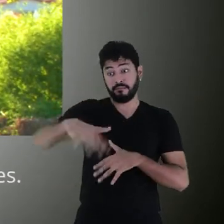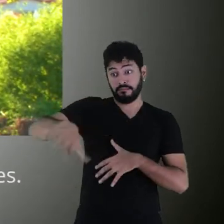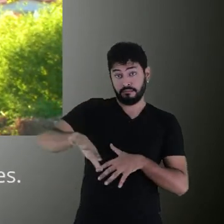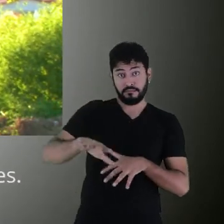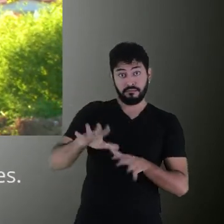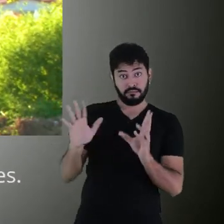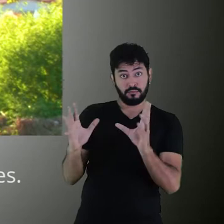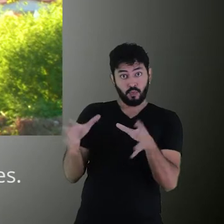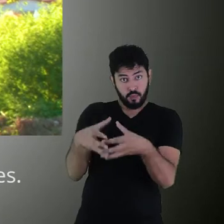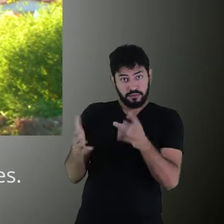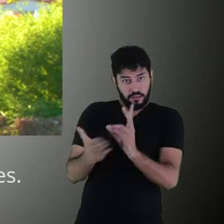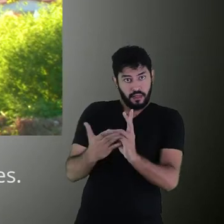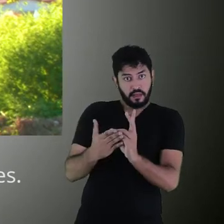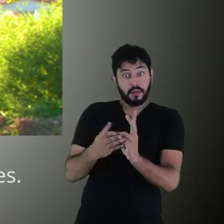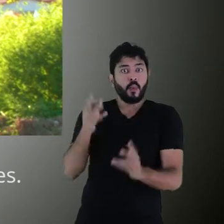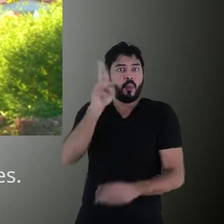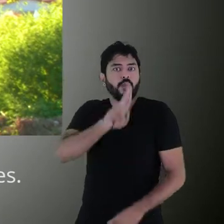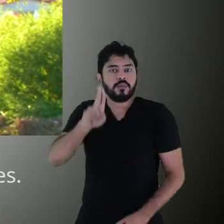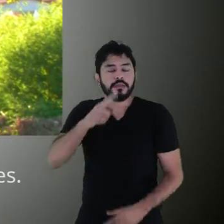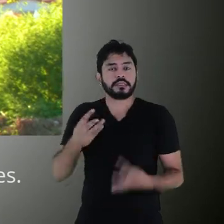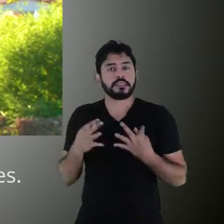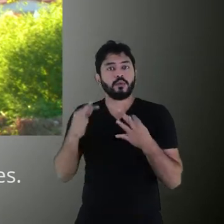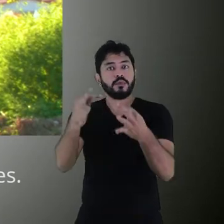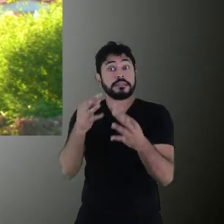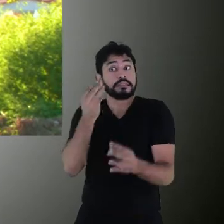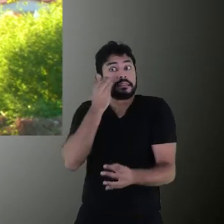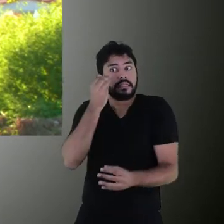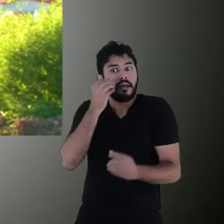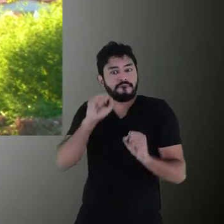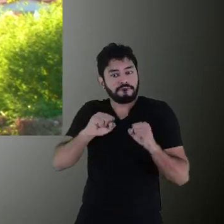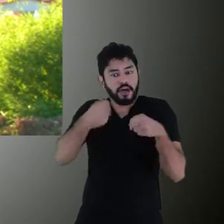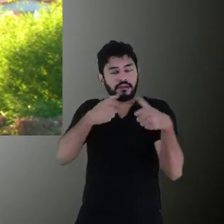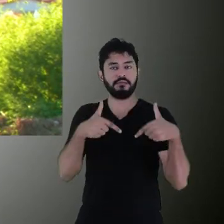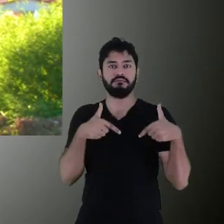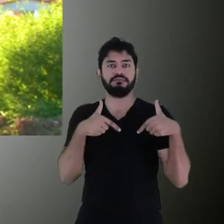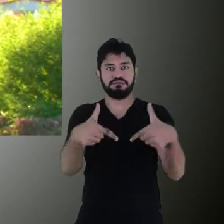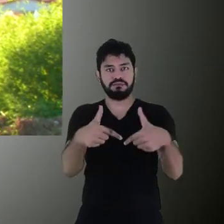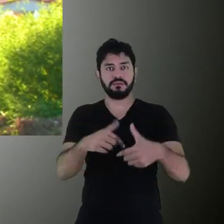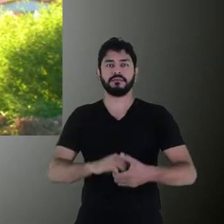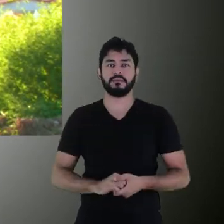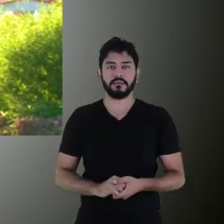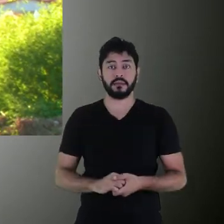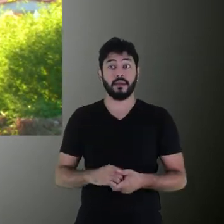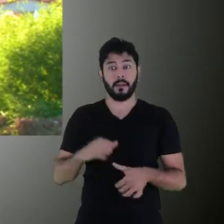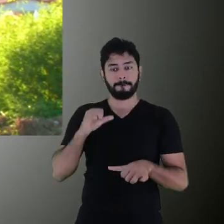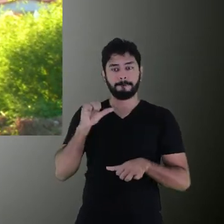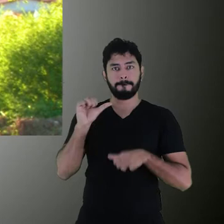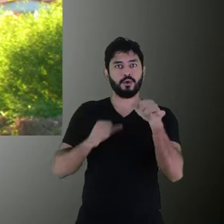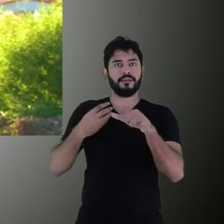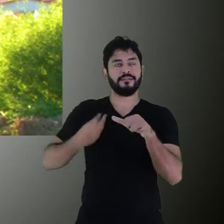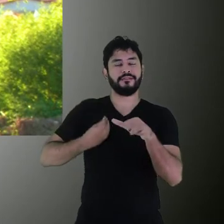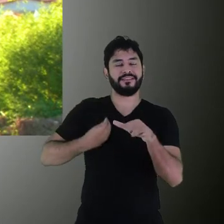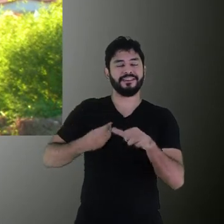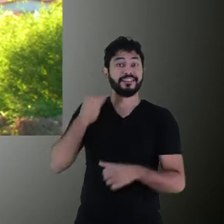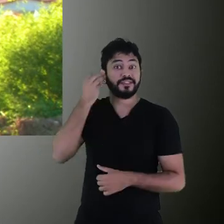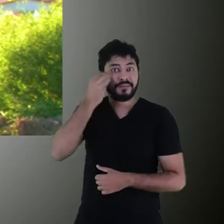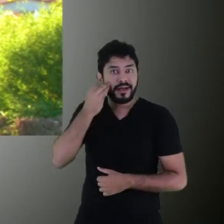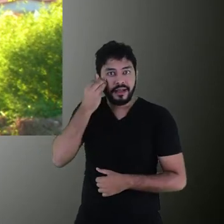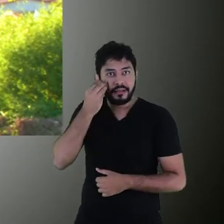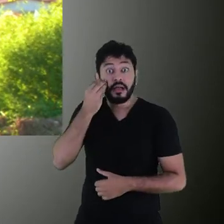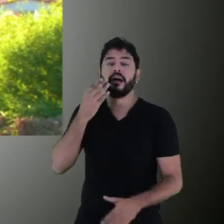outras etnias. E aí eu vi que existem redes, que elas estão usando a tecnologia para